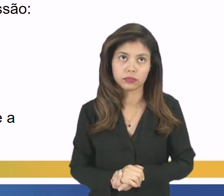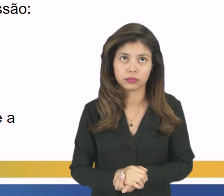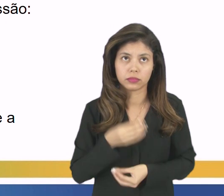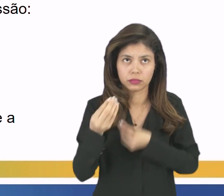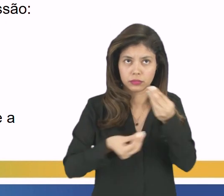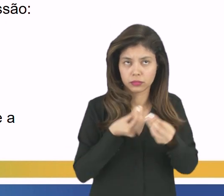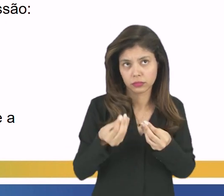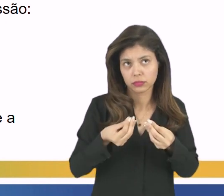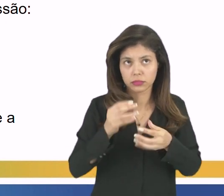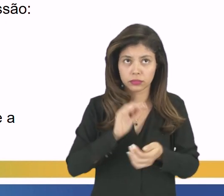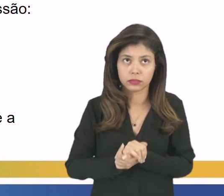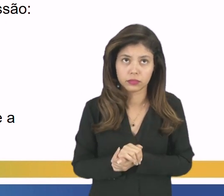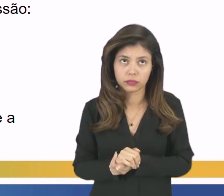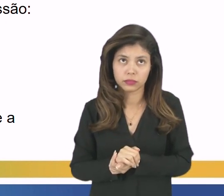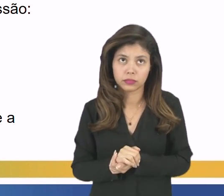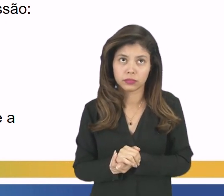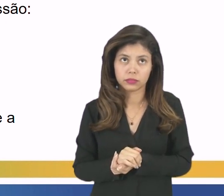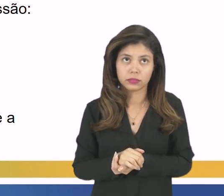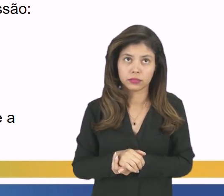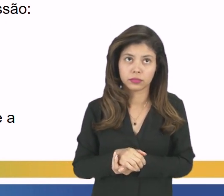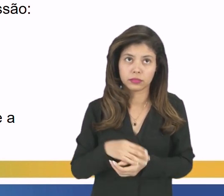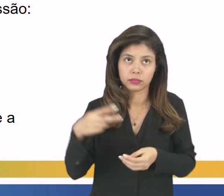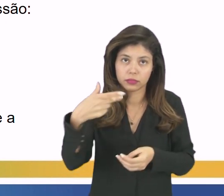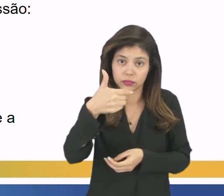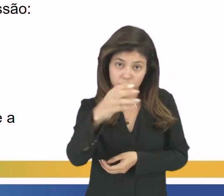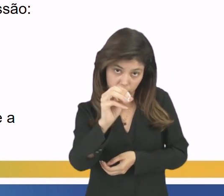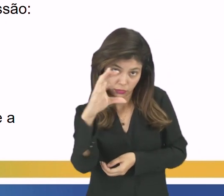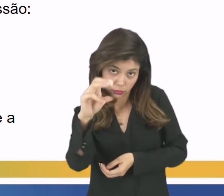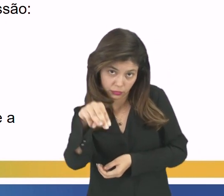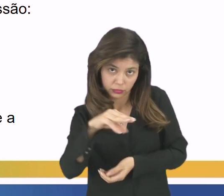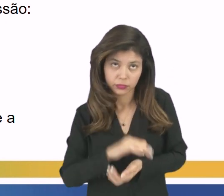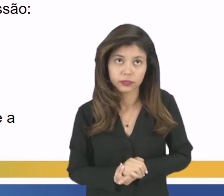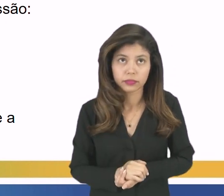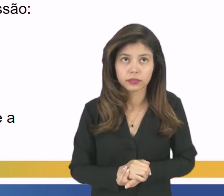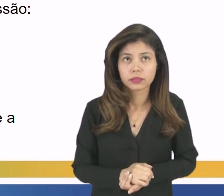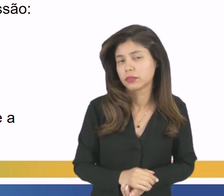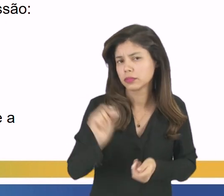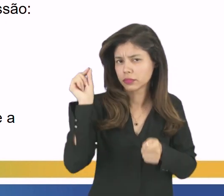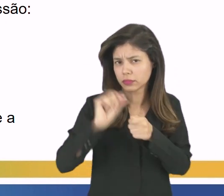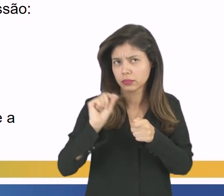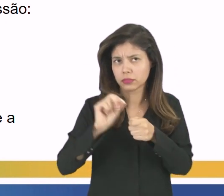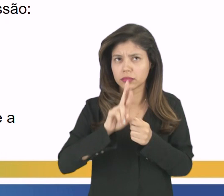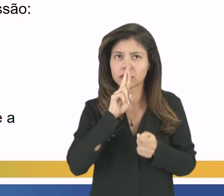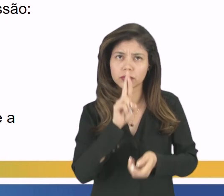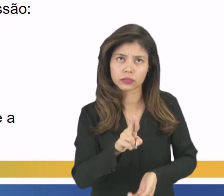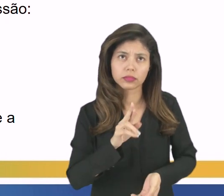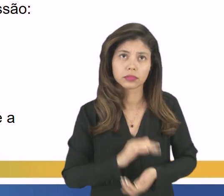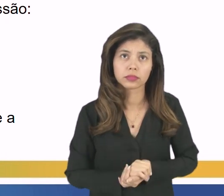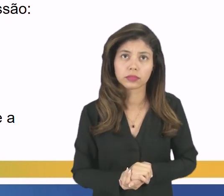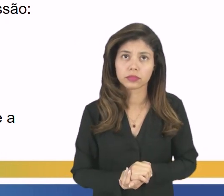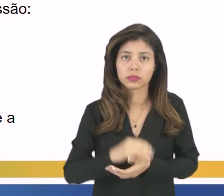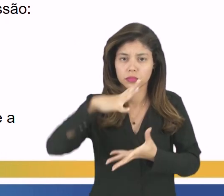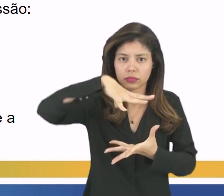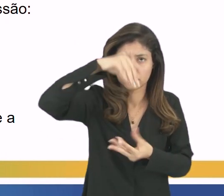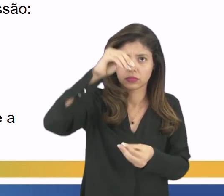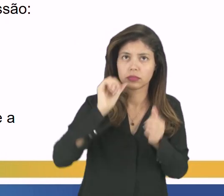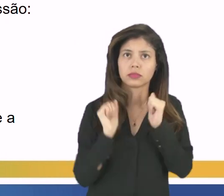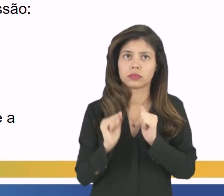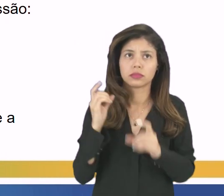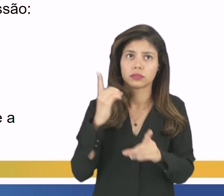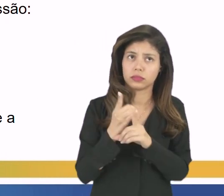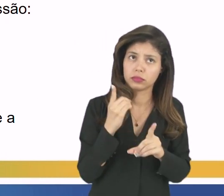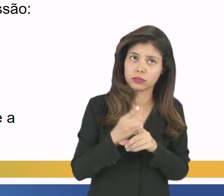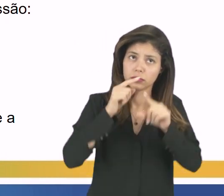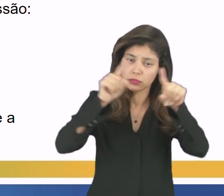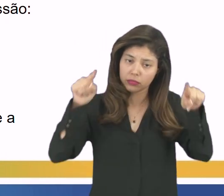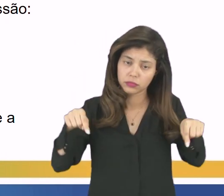ao quadrado, já passou para cá como raiz, então essa geratriz mede 10. Então, feito o cálculo da geratriz do cone, podemos encontrar as áreas,